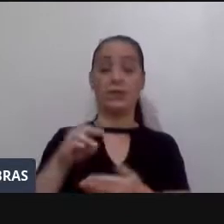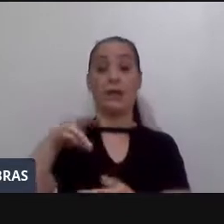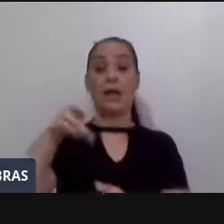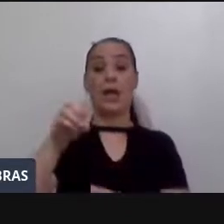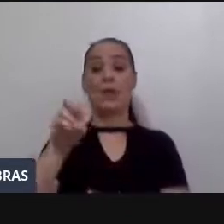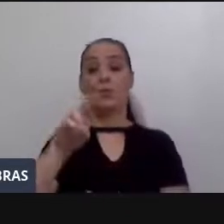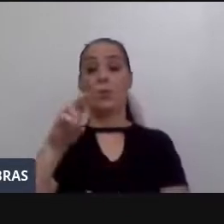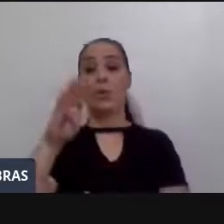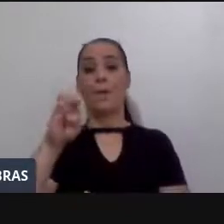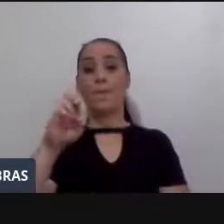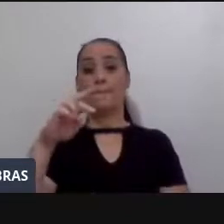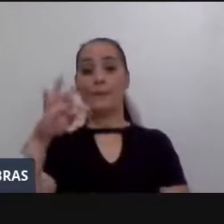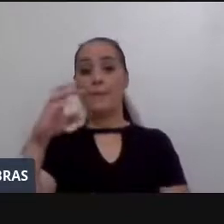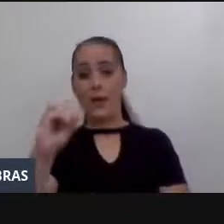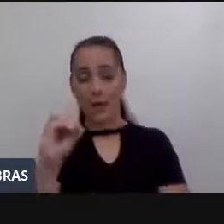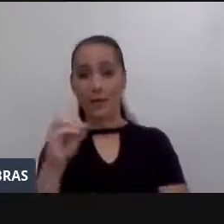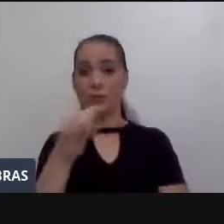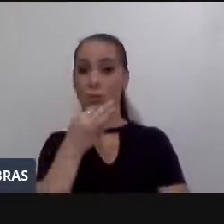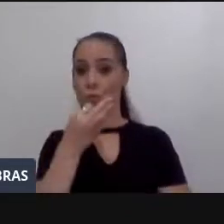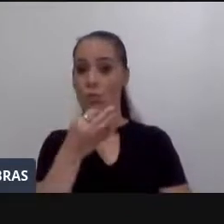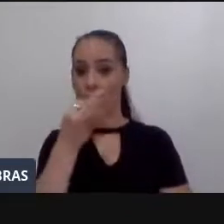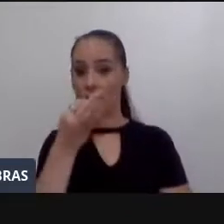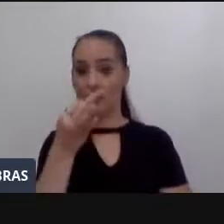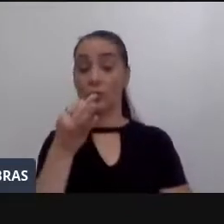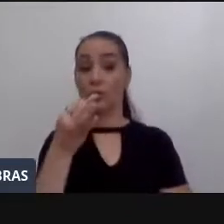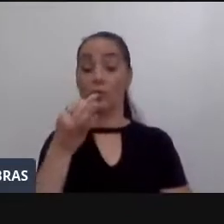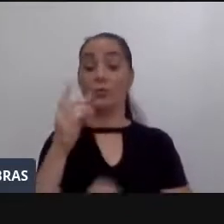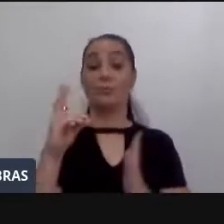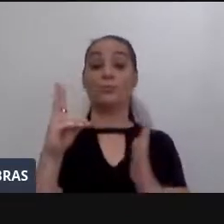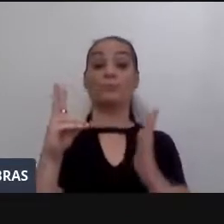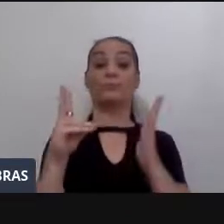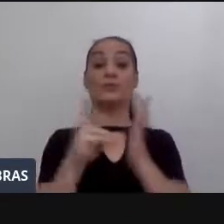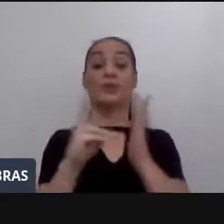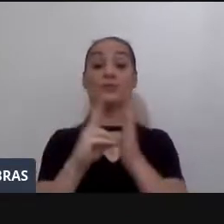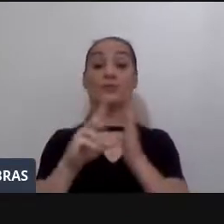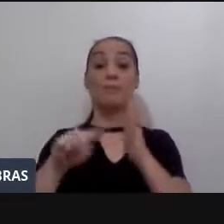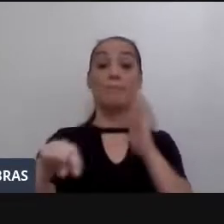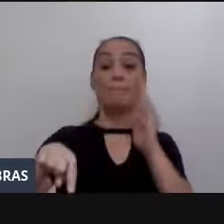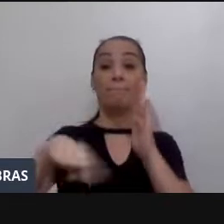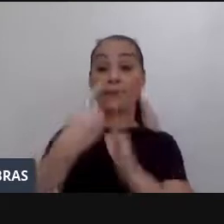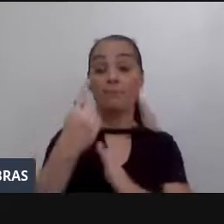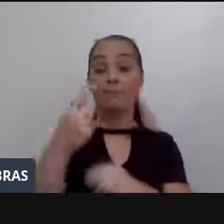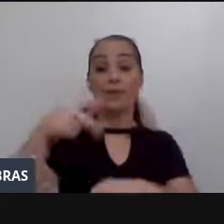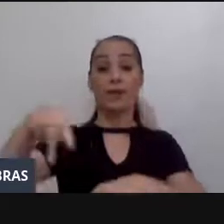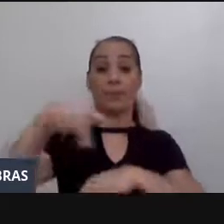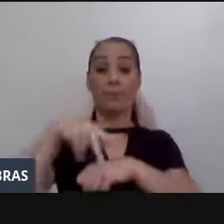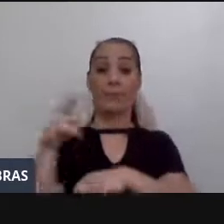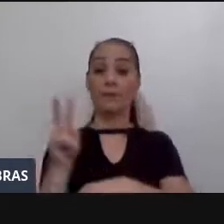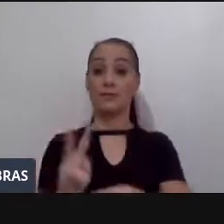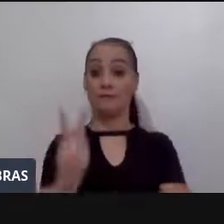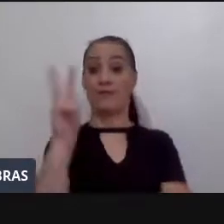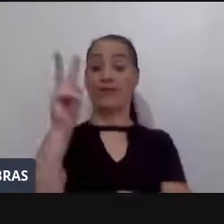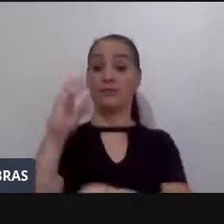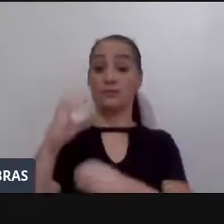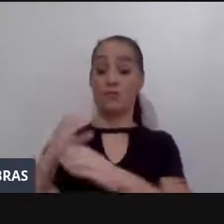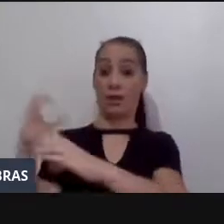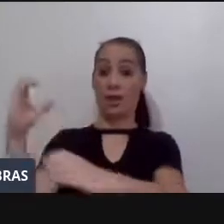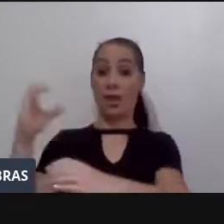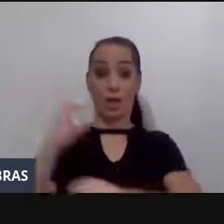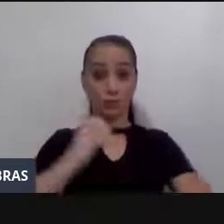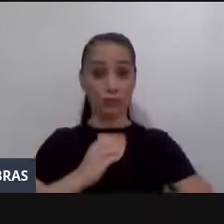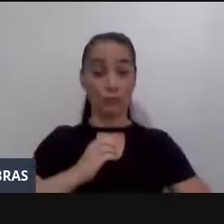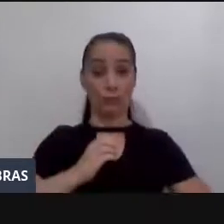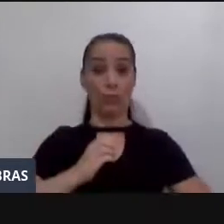comentou aqui. O Norberto foi o primeiro indígena Warau venezuelano que a gente deu entrada no processo de validação do diploma dele. E